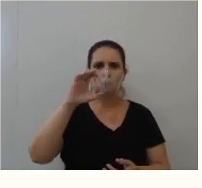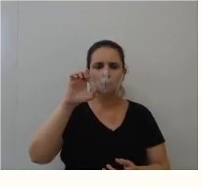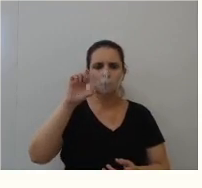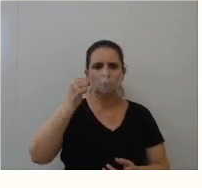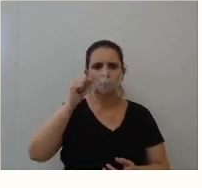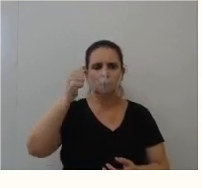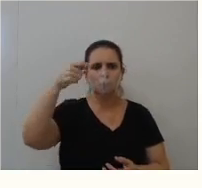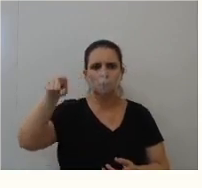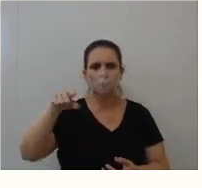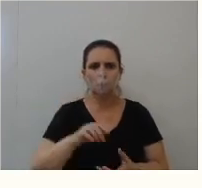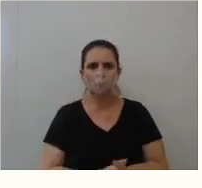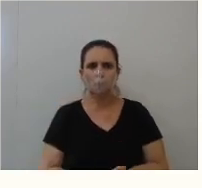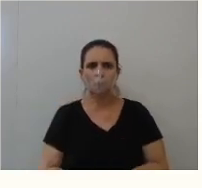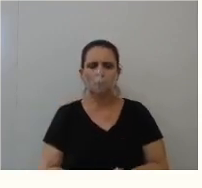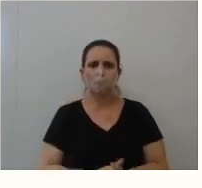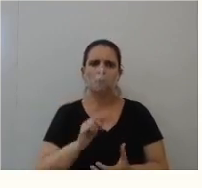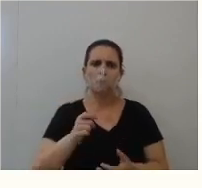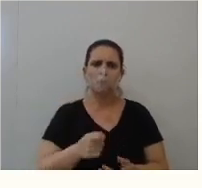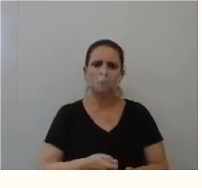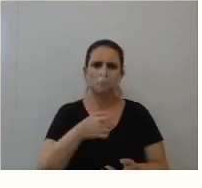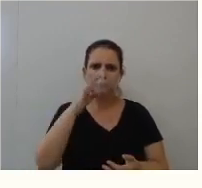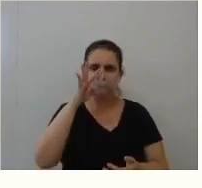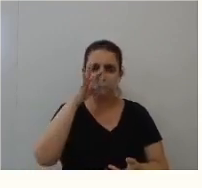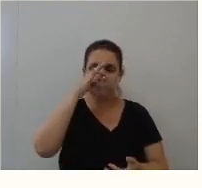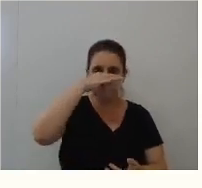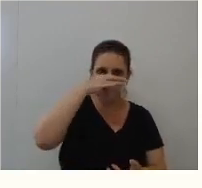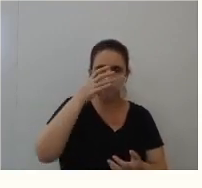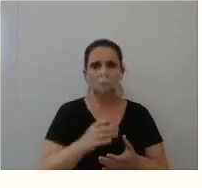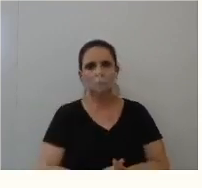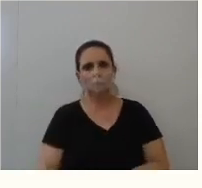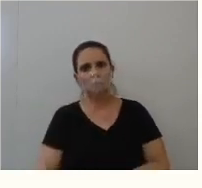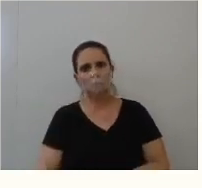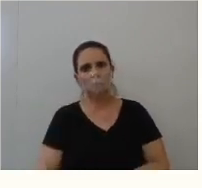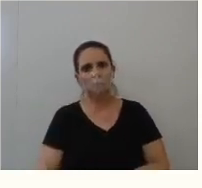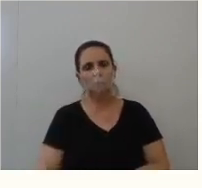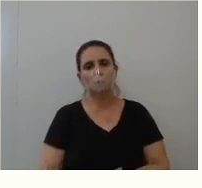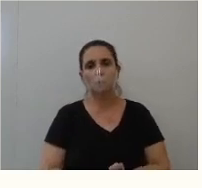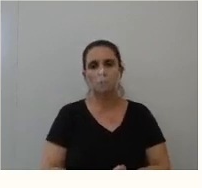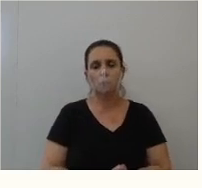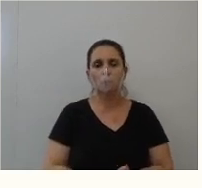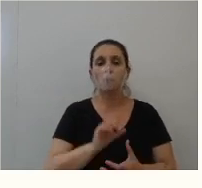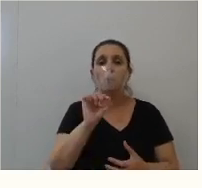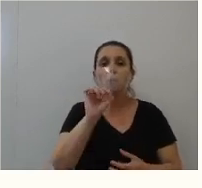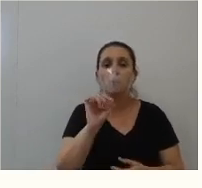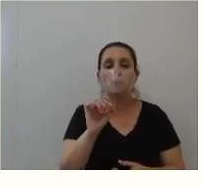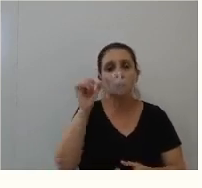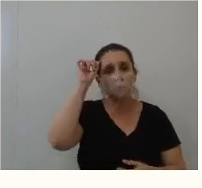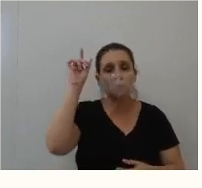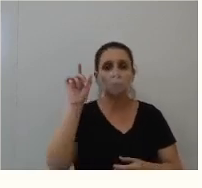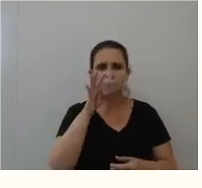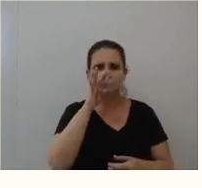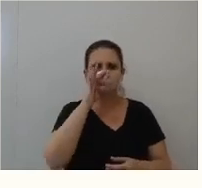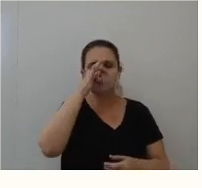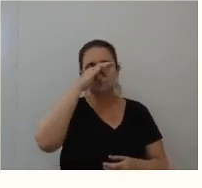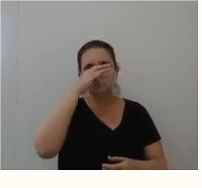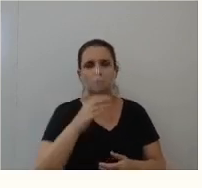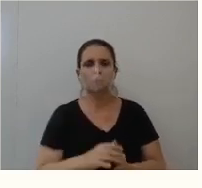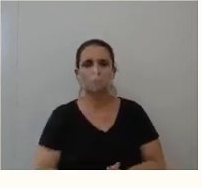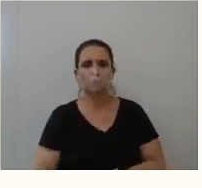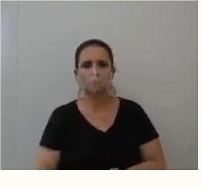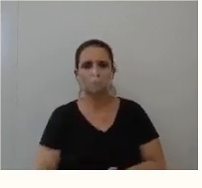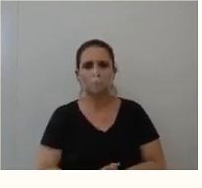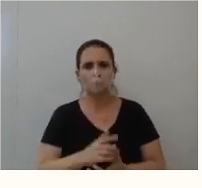ideia da pirraça. Exatamente. A ideia de concessão, gente, é aquela ideia de que